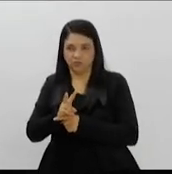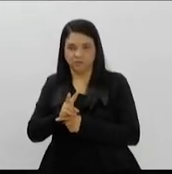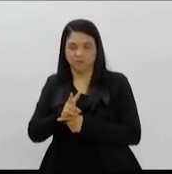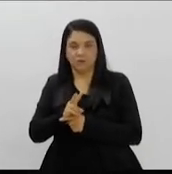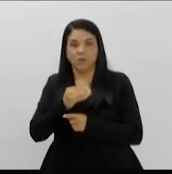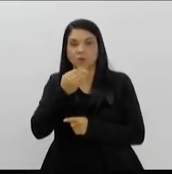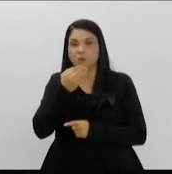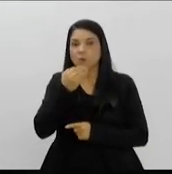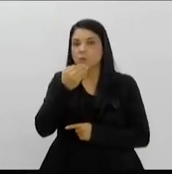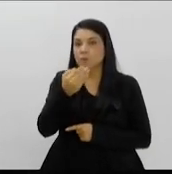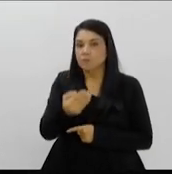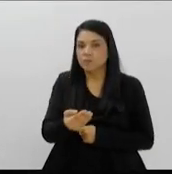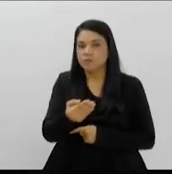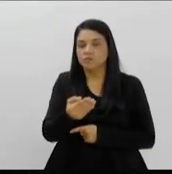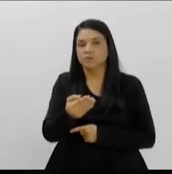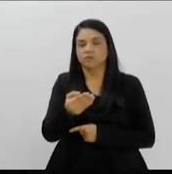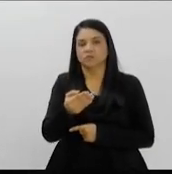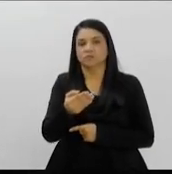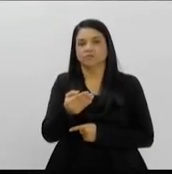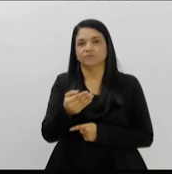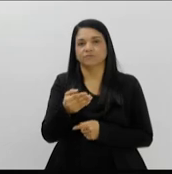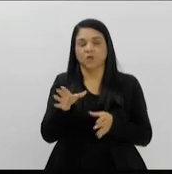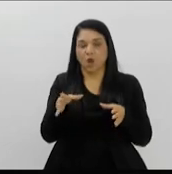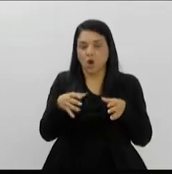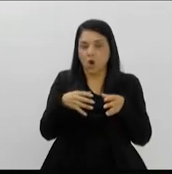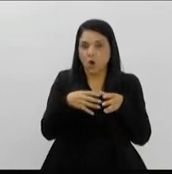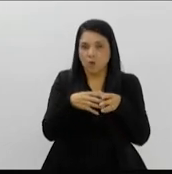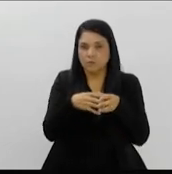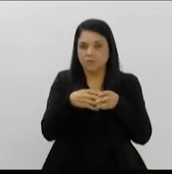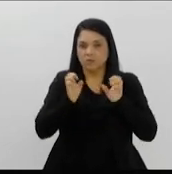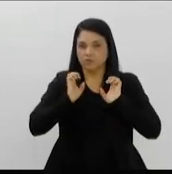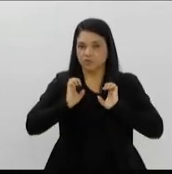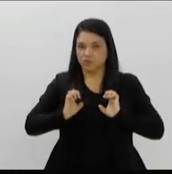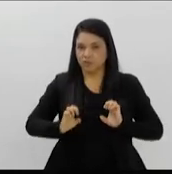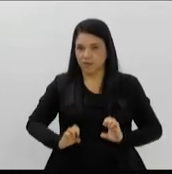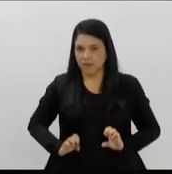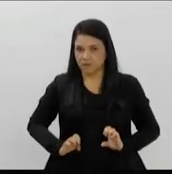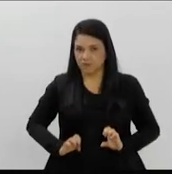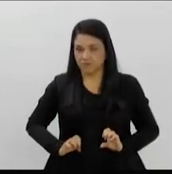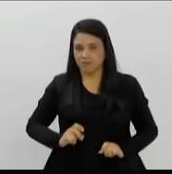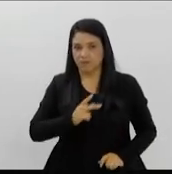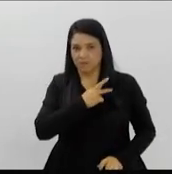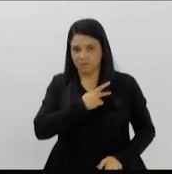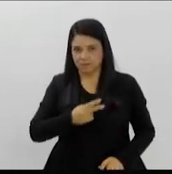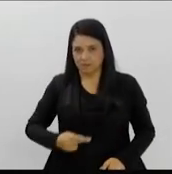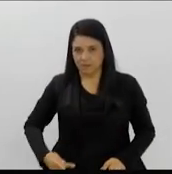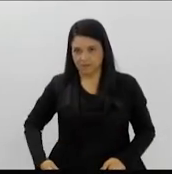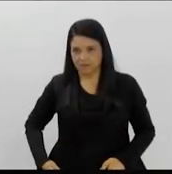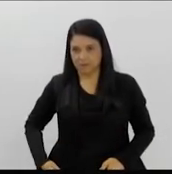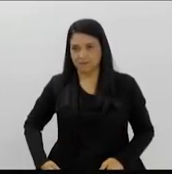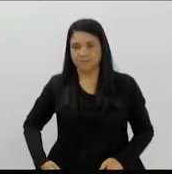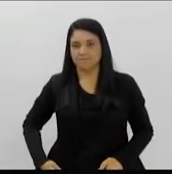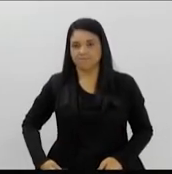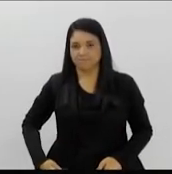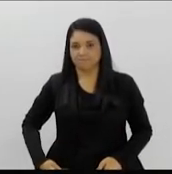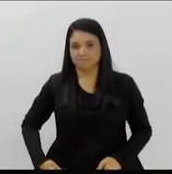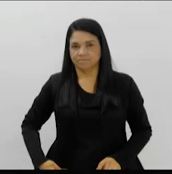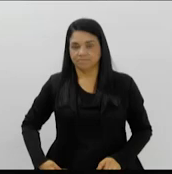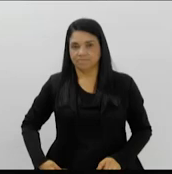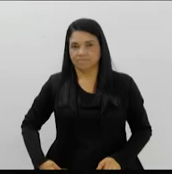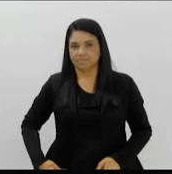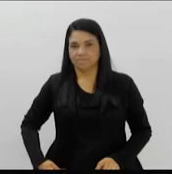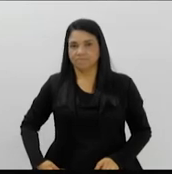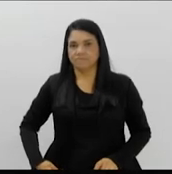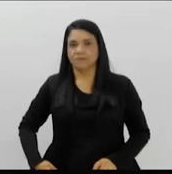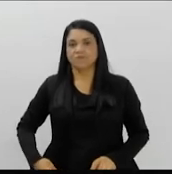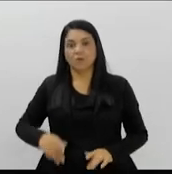a formalização da abertura da comissão de ética por parte da presidência foi algo feito de pronto,